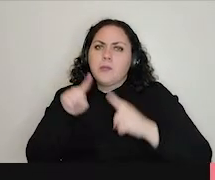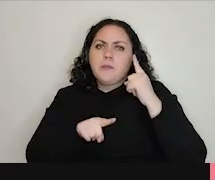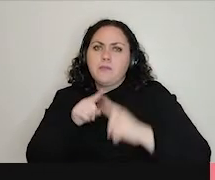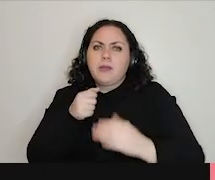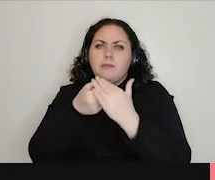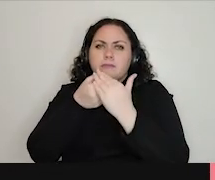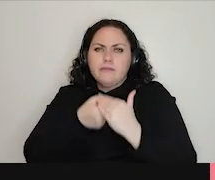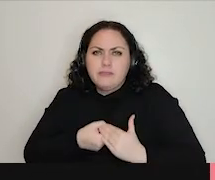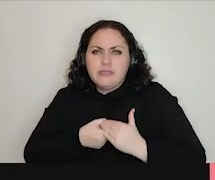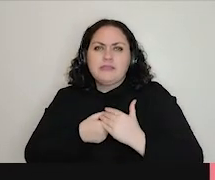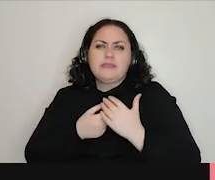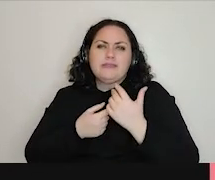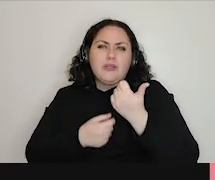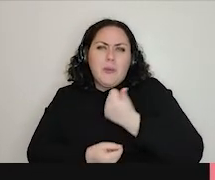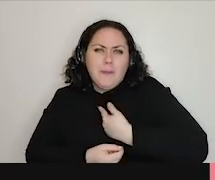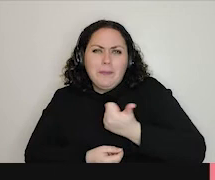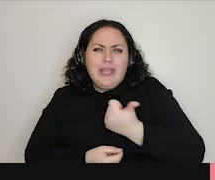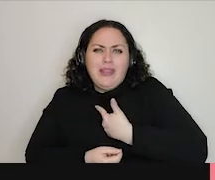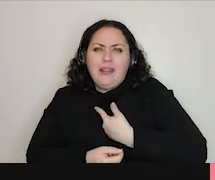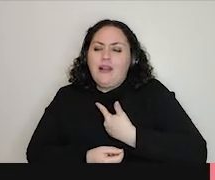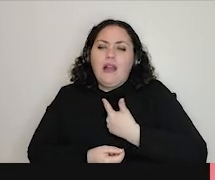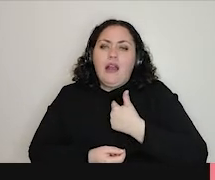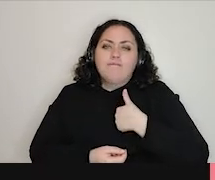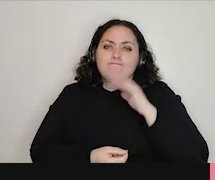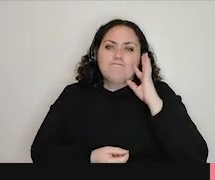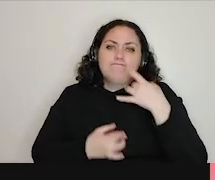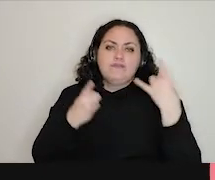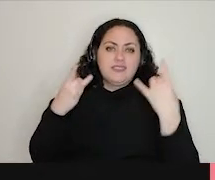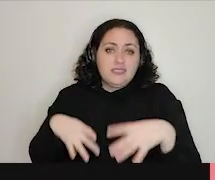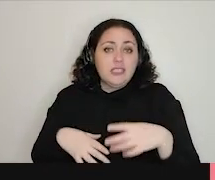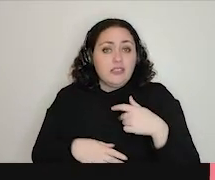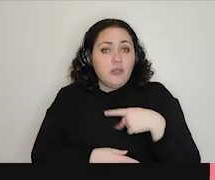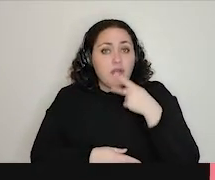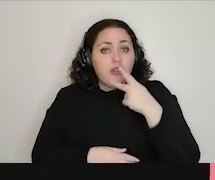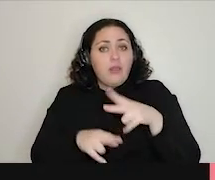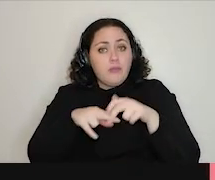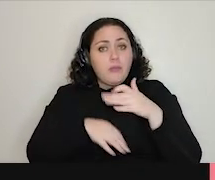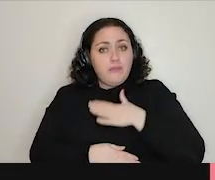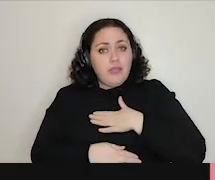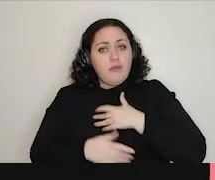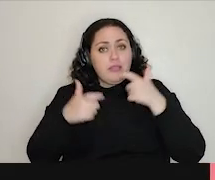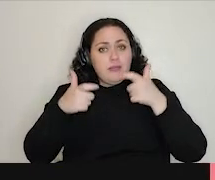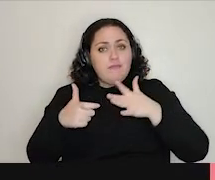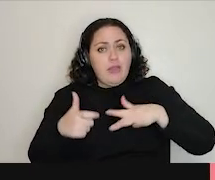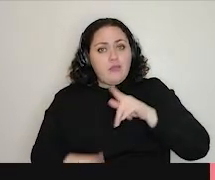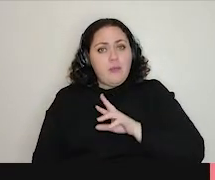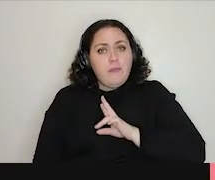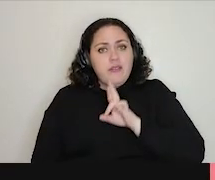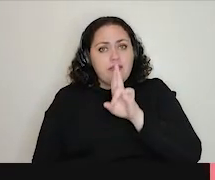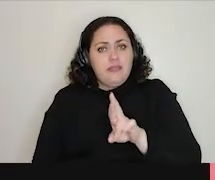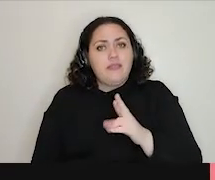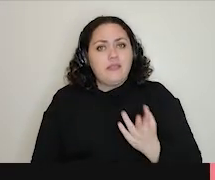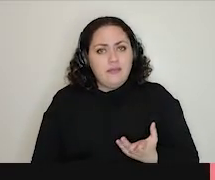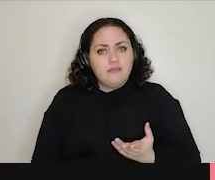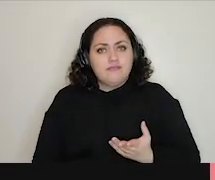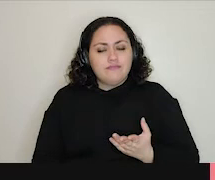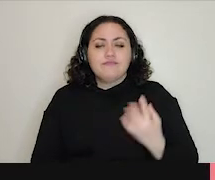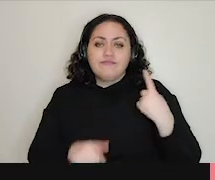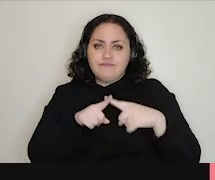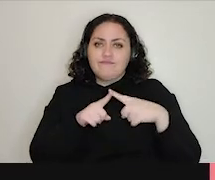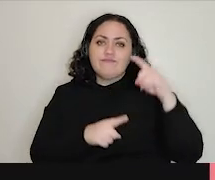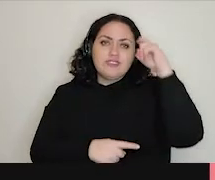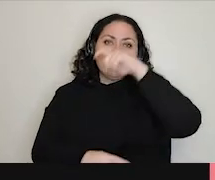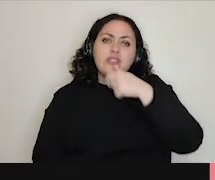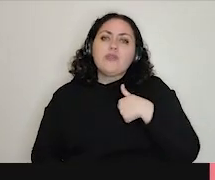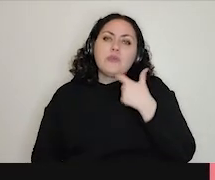humilhações. Né? Eu falo isso aproveitando do meu espaço de representatividade, né? Porque é muito difícil a gente ser